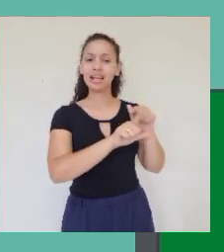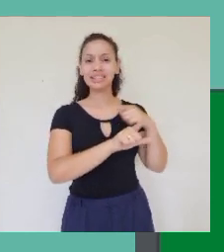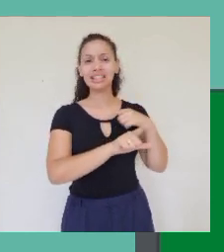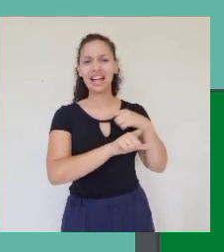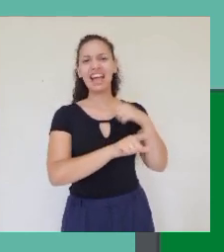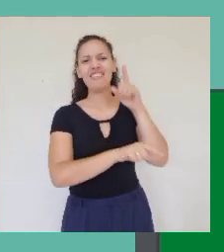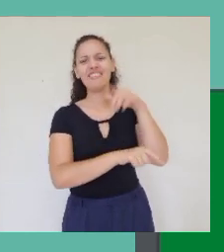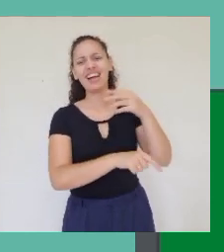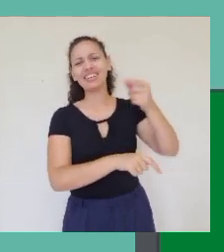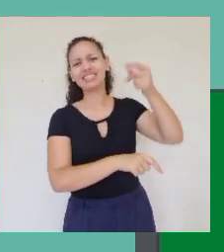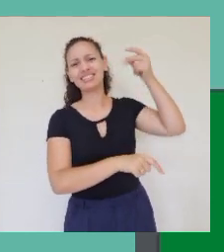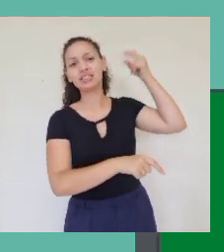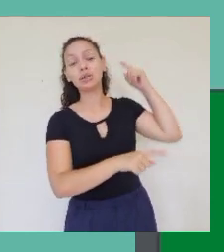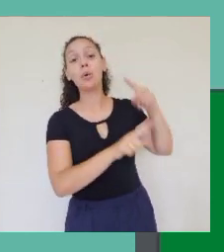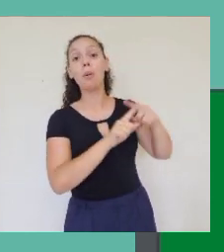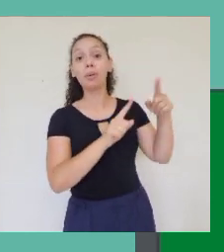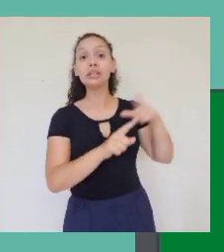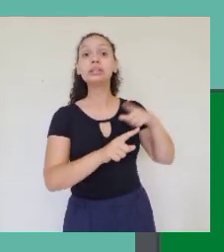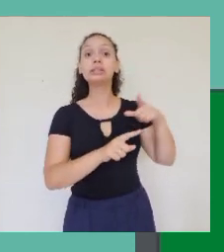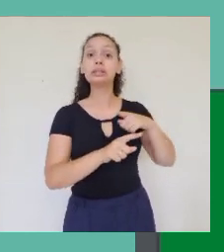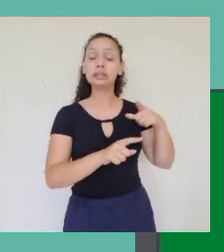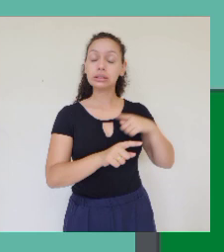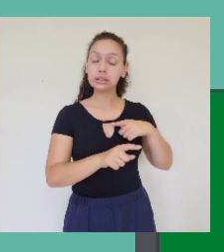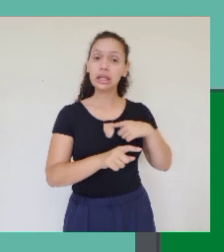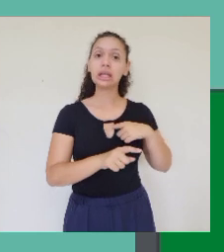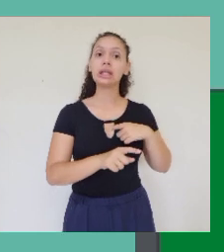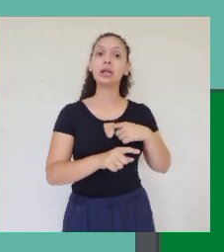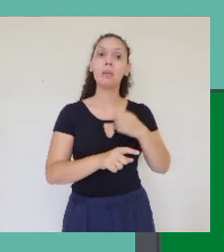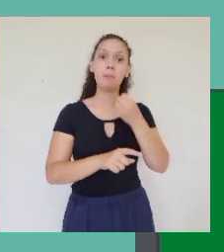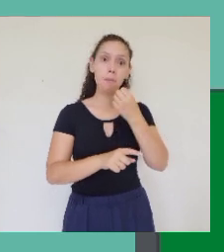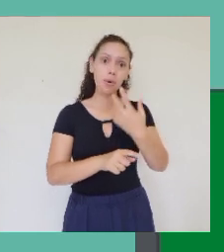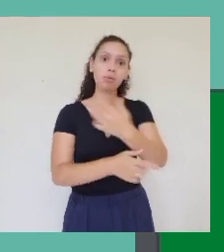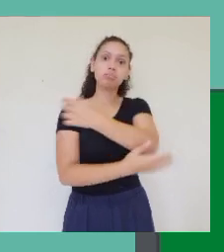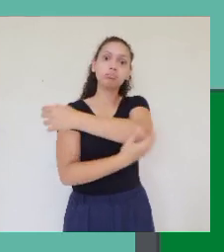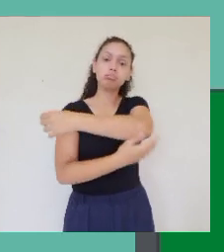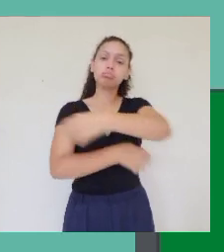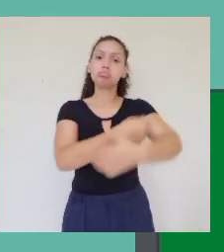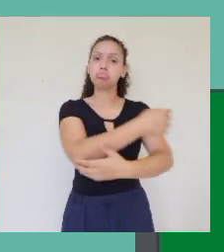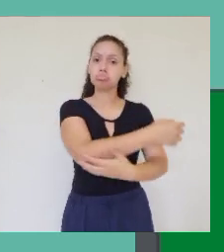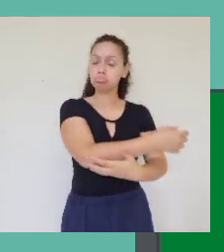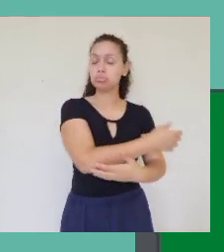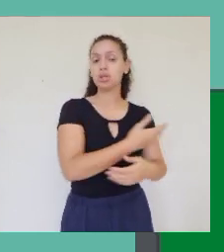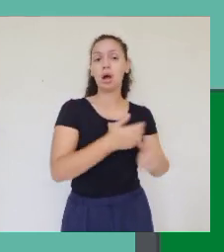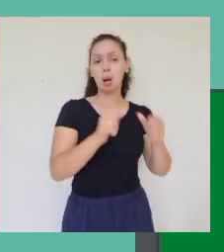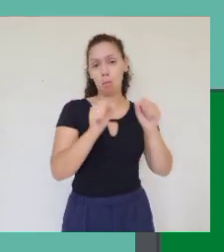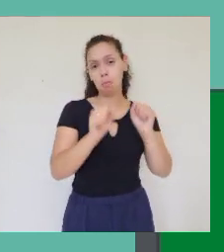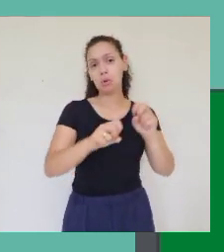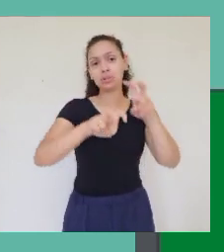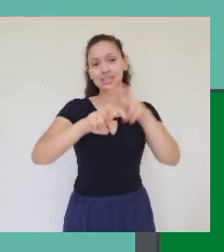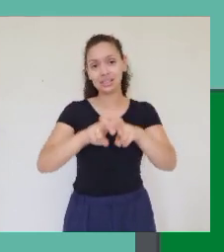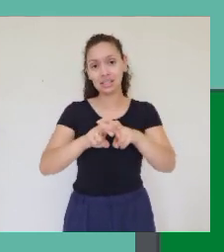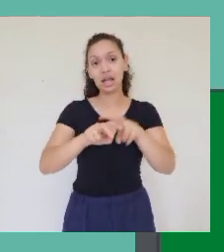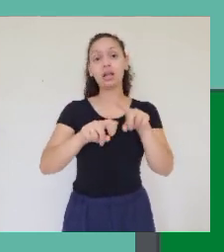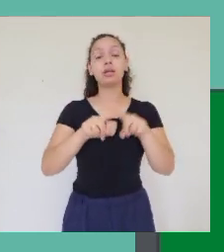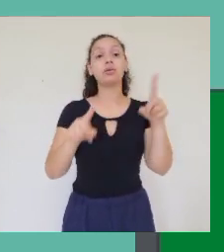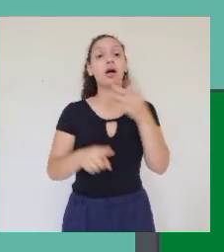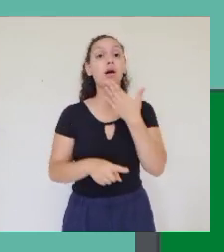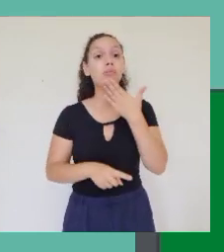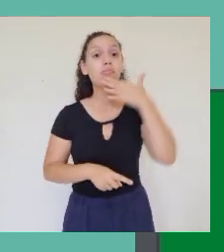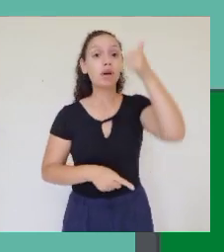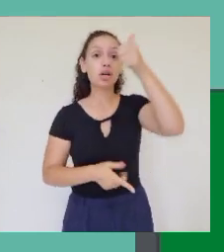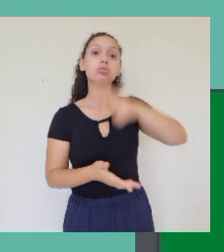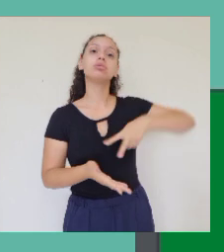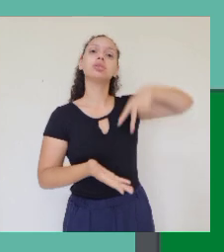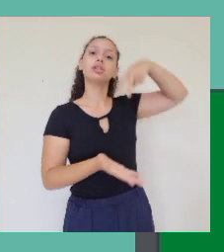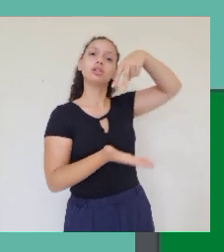fazer sentado. O ideal é que realmente você levante da cadeira, que você relaxe a sua musculatura, que você estique um pouco